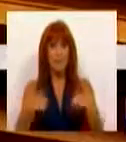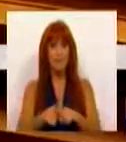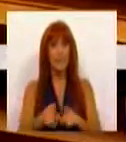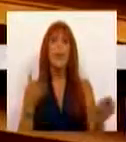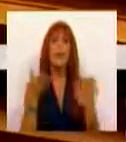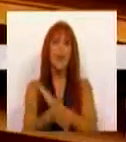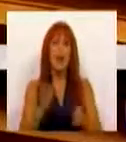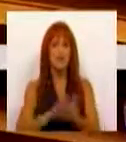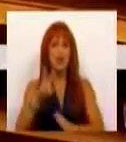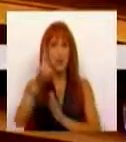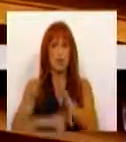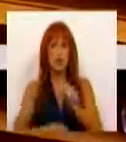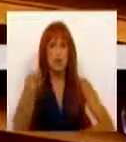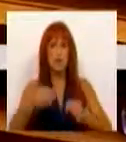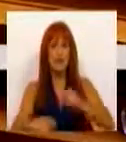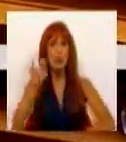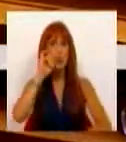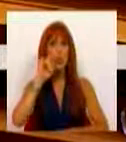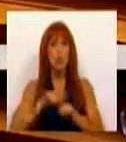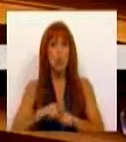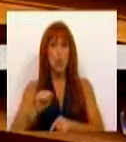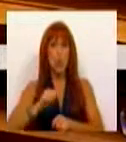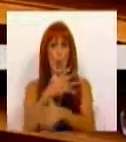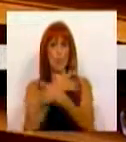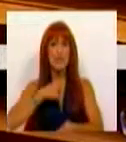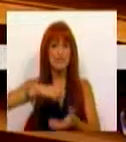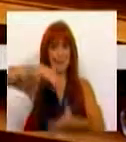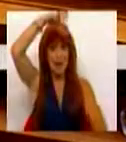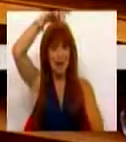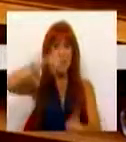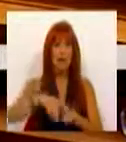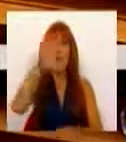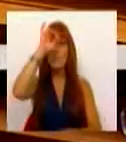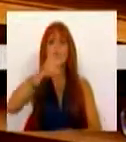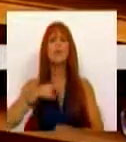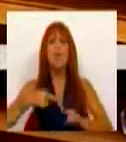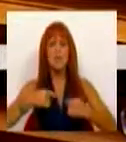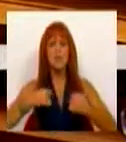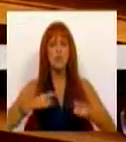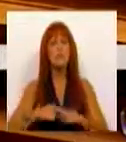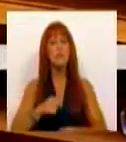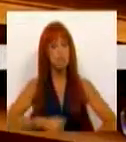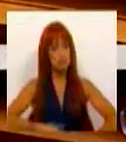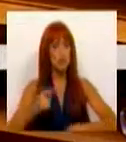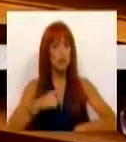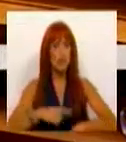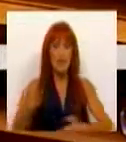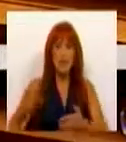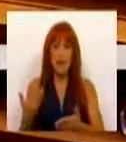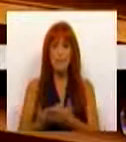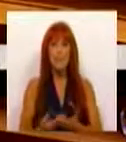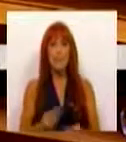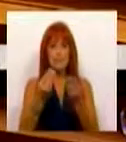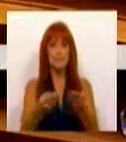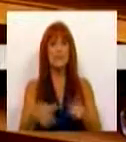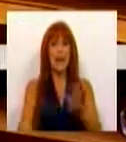a entrada em vigor do regime jurídico de segurança contra incêndio em edifícios, o Governo tomou a iniciativa oportuna de apresentar a